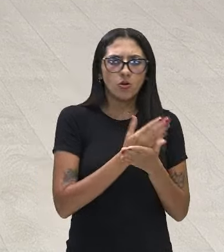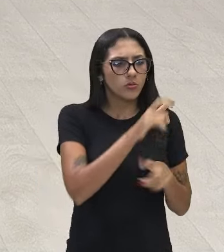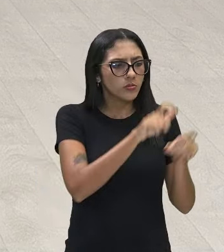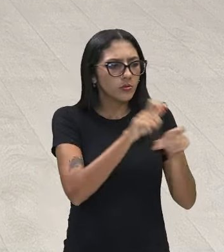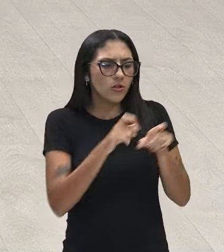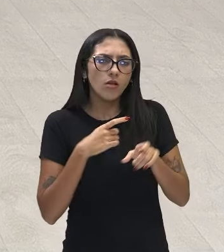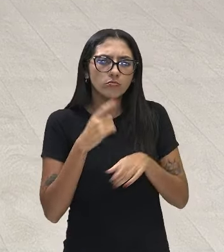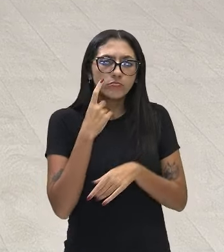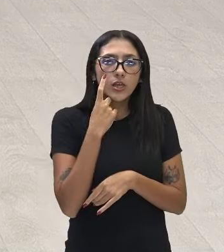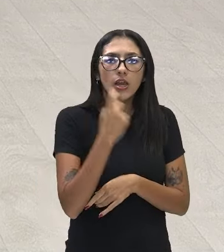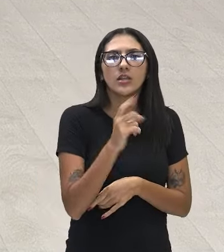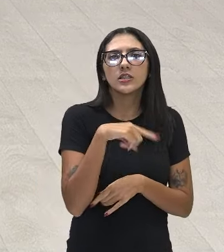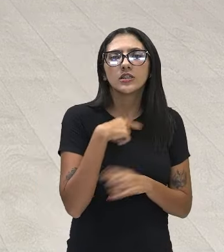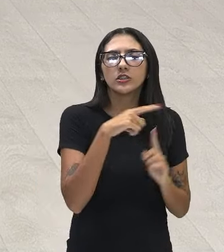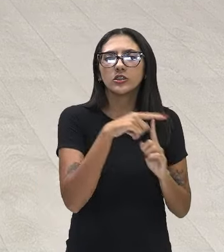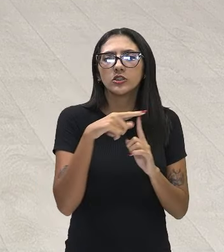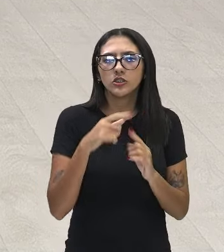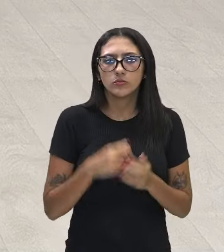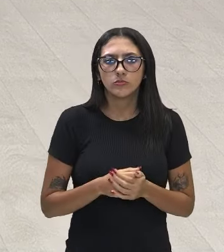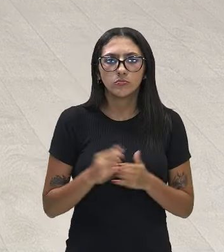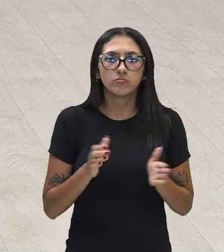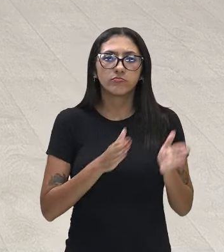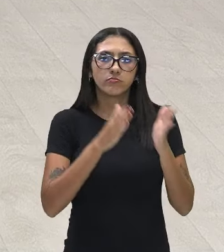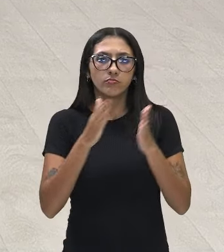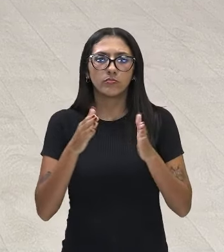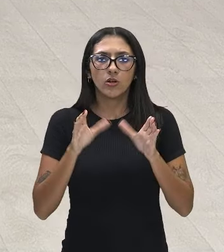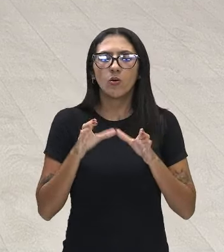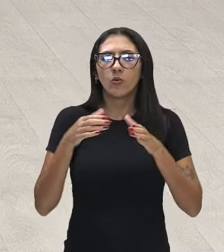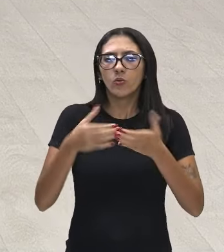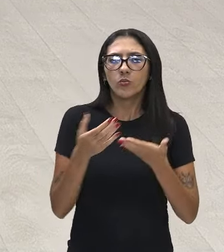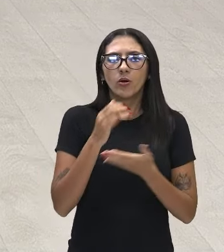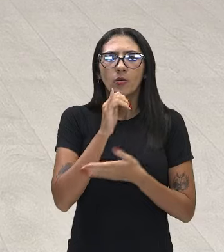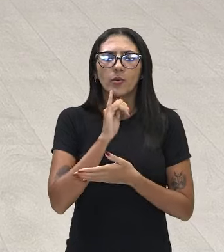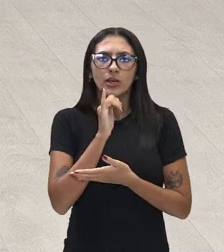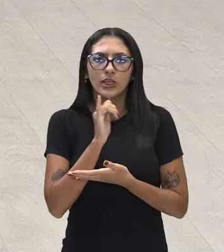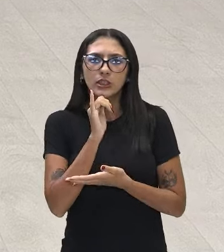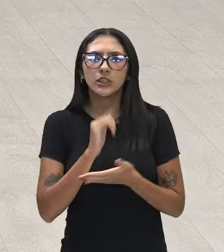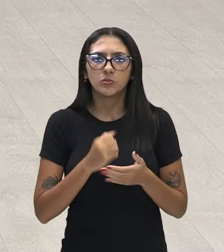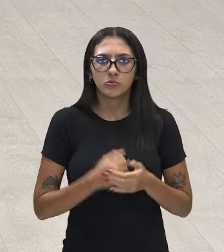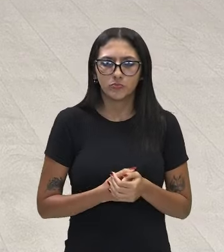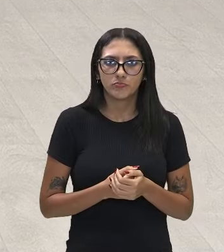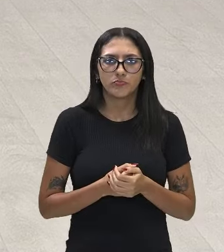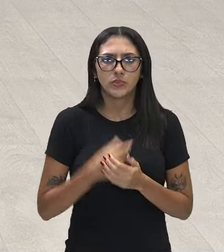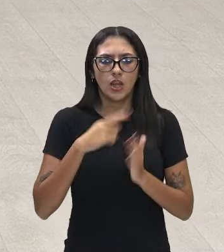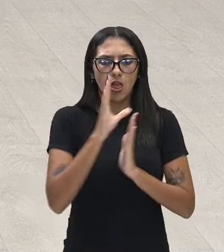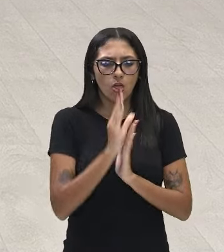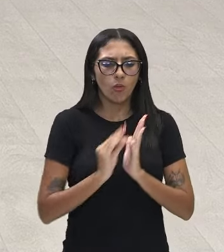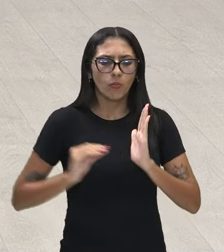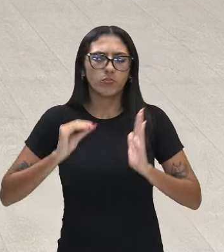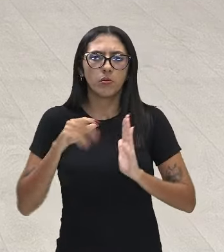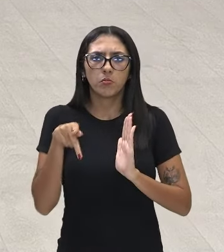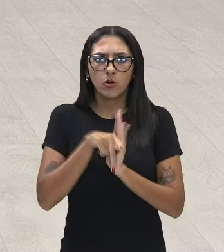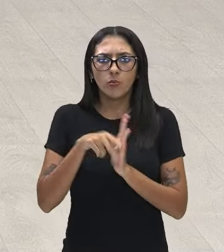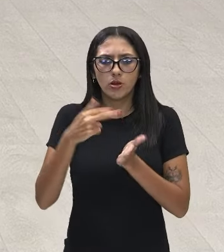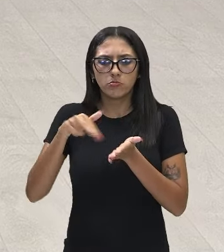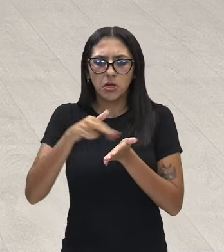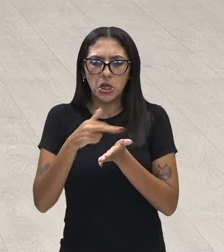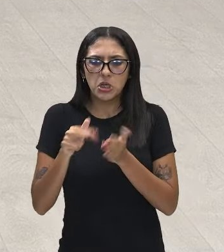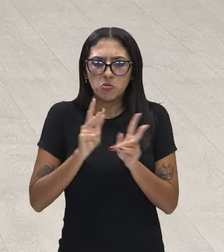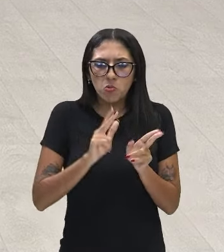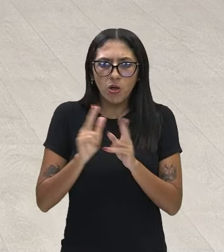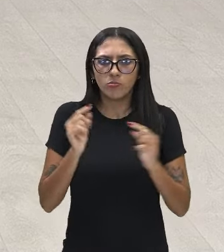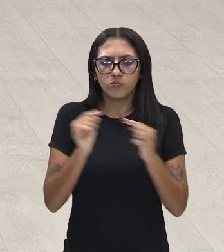estão interessadas. A gente pode trabalhar também com composições coreográficas específicas para alguns eventos. É muito comum, por exemplo,